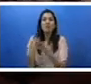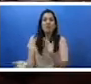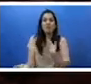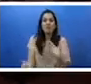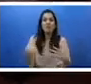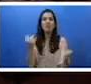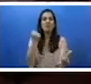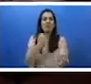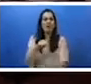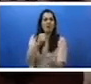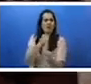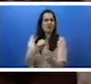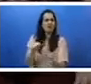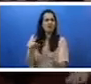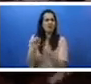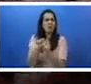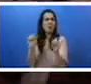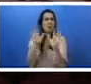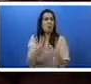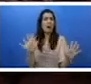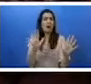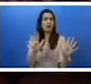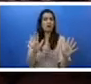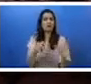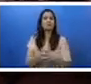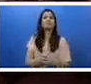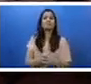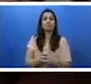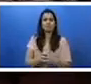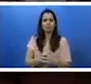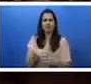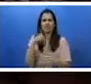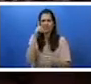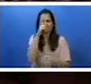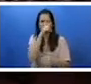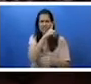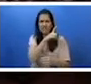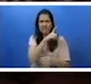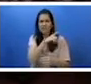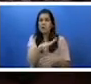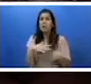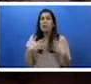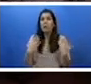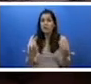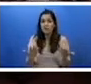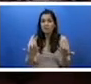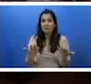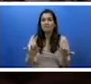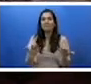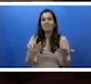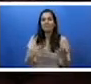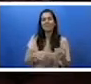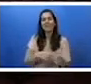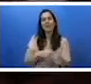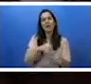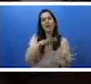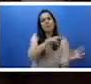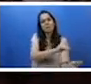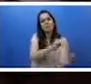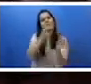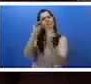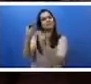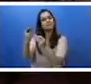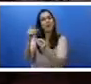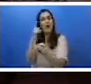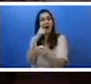vassoura mágica no meio de um monte de vassoura. Foi complicado. E para que servia a vassoura? Muito bem, para levar a